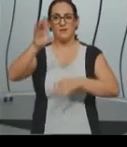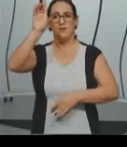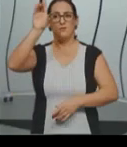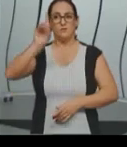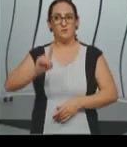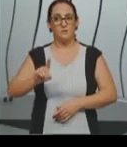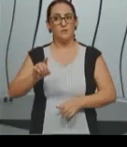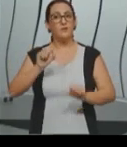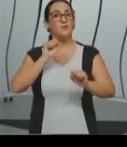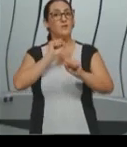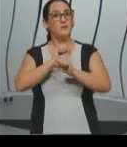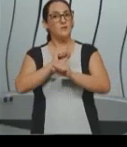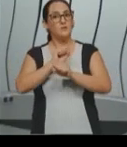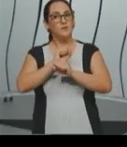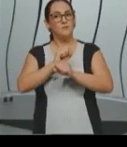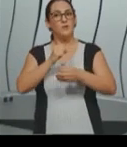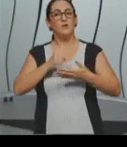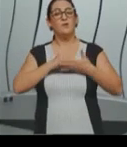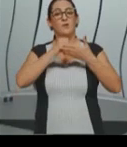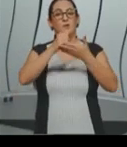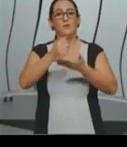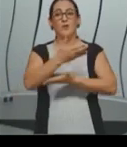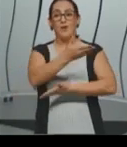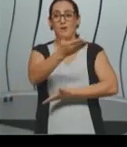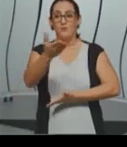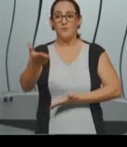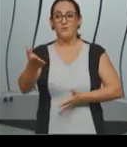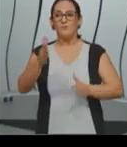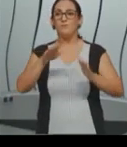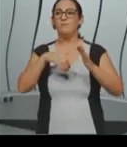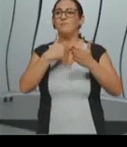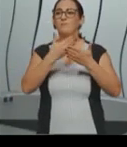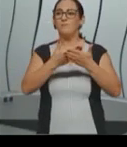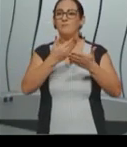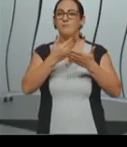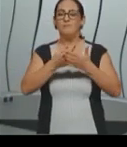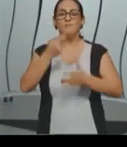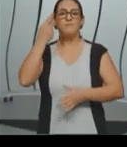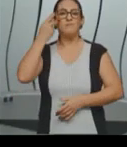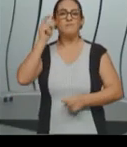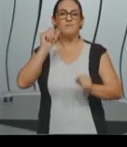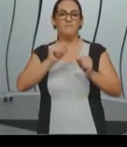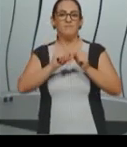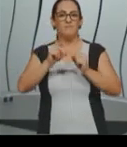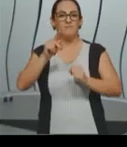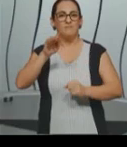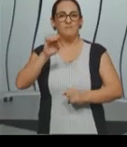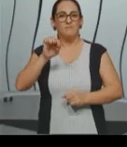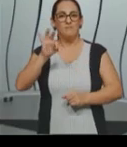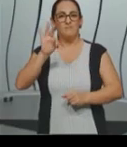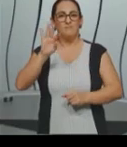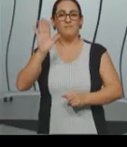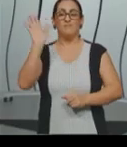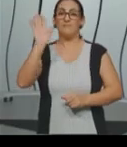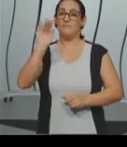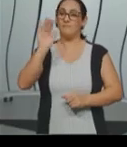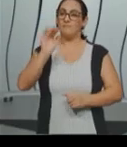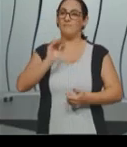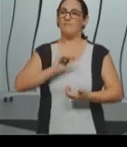Espero ter ajudado aí, né, com seus estudos para fazer o PET e até a próxima.